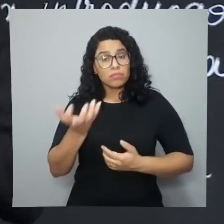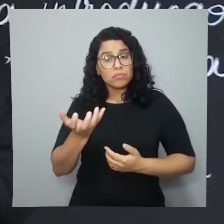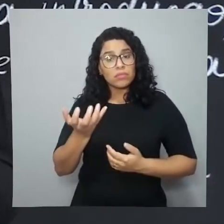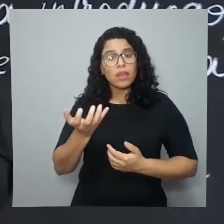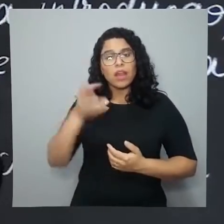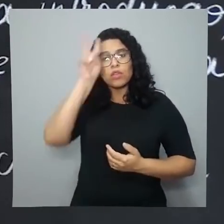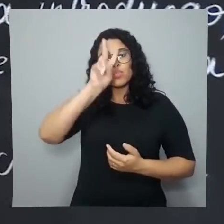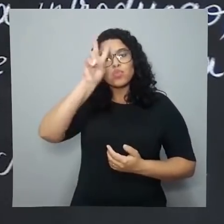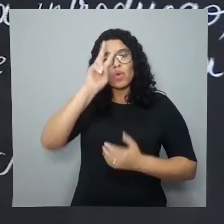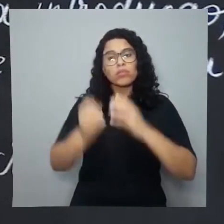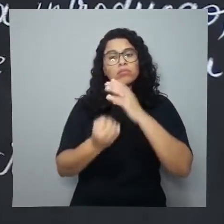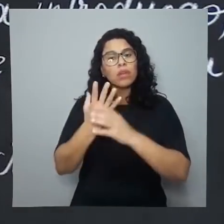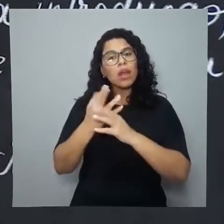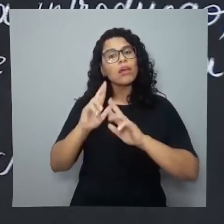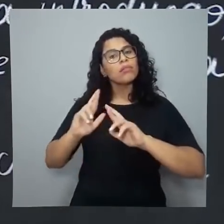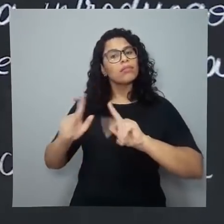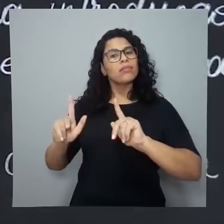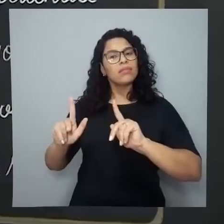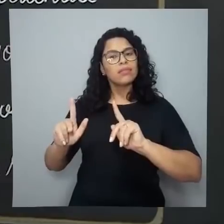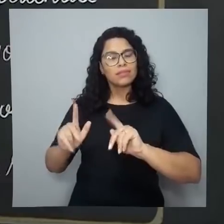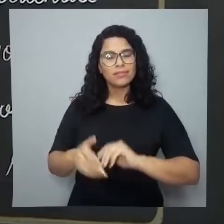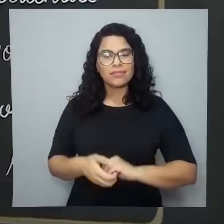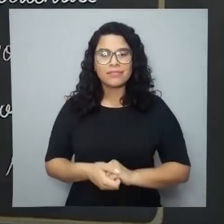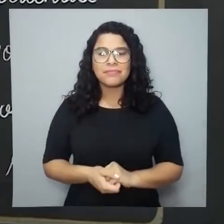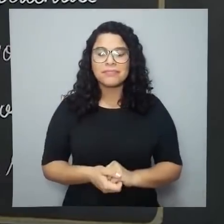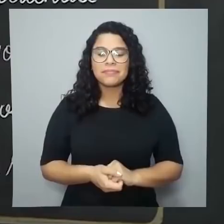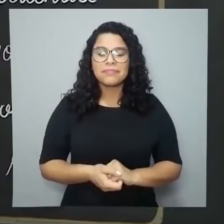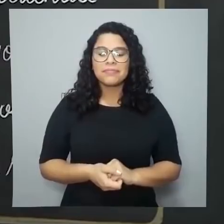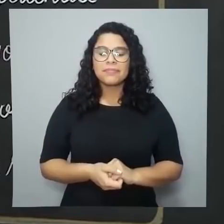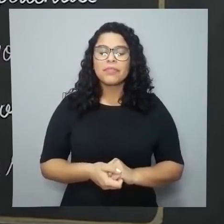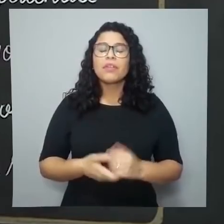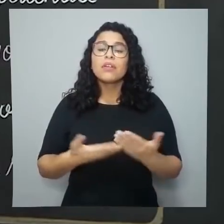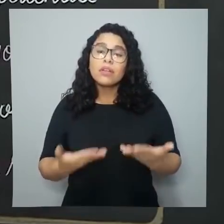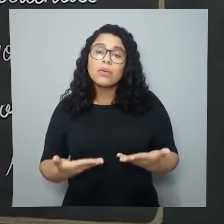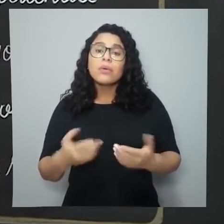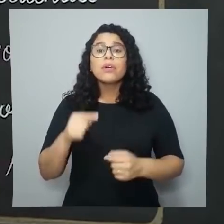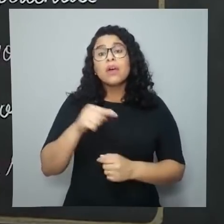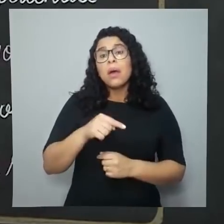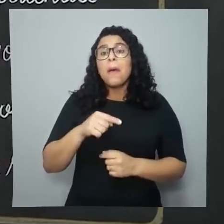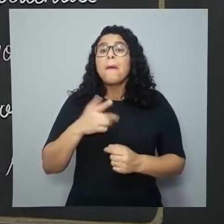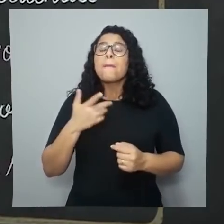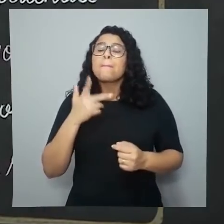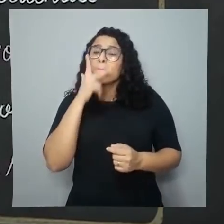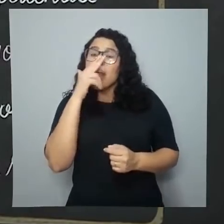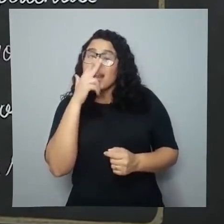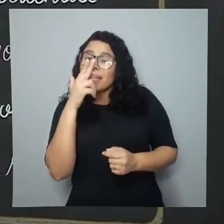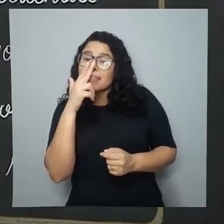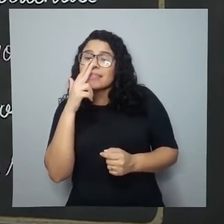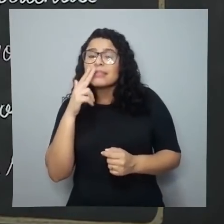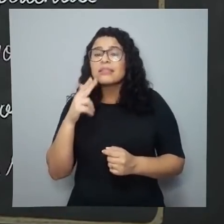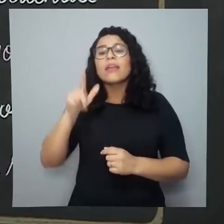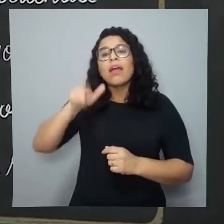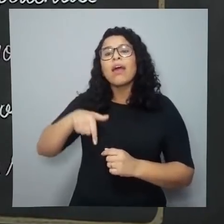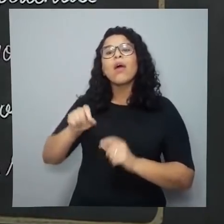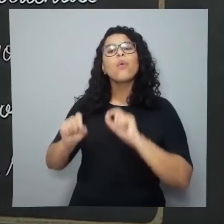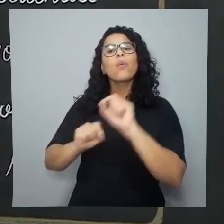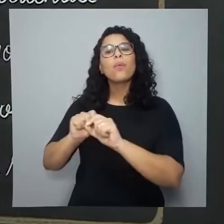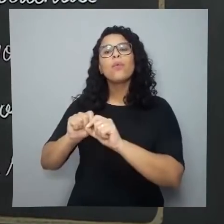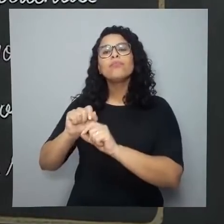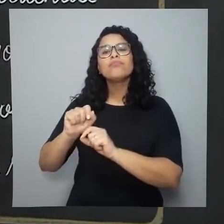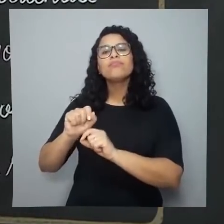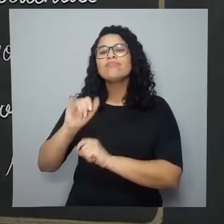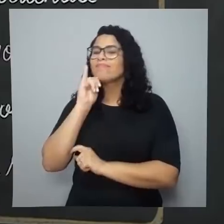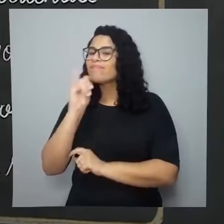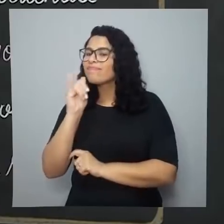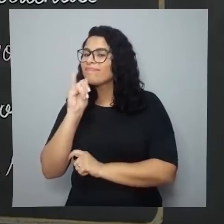ambiente, uma história, ele se torna um diário ficcional. Um gênero muito parecido com o gênero diário é o gênero relato pessoal. Lembra que eu